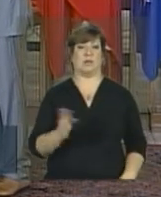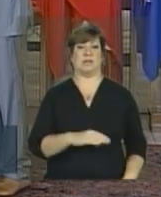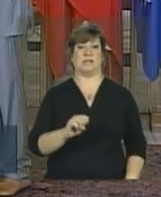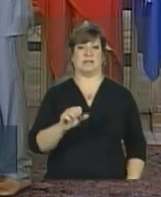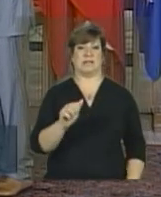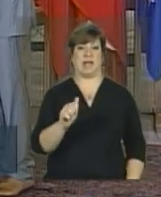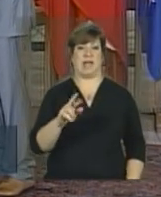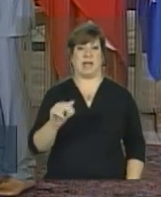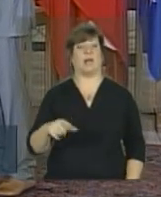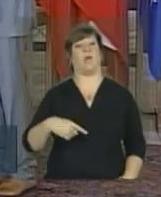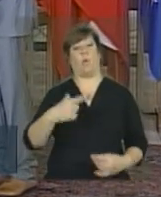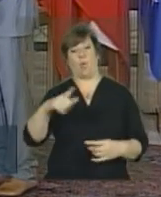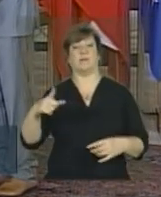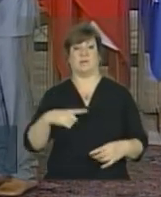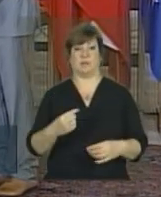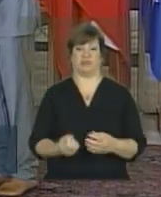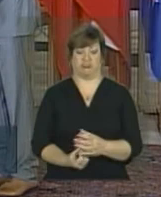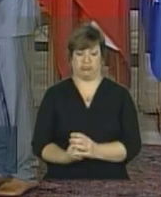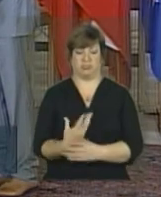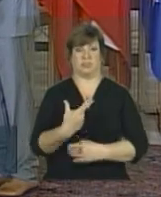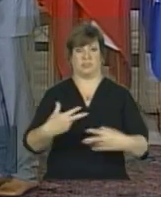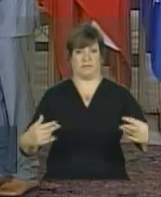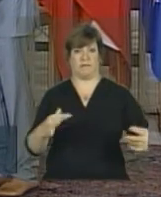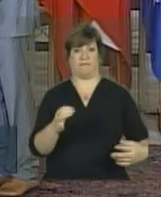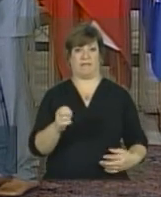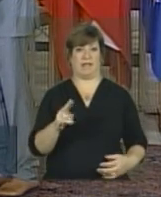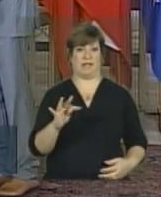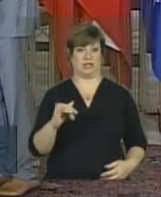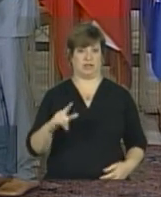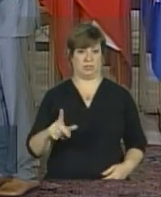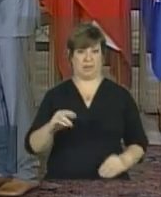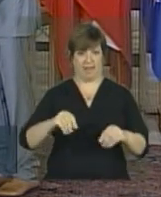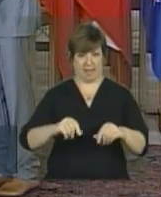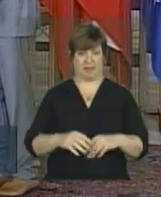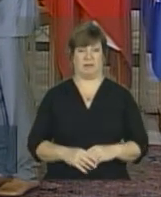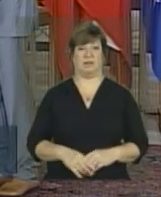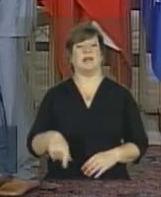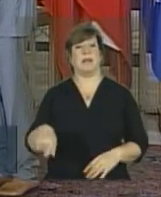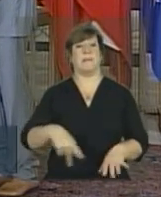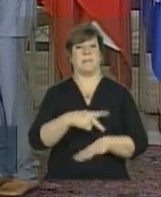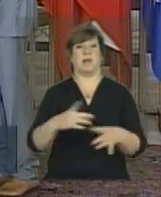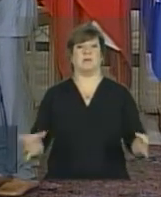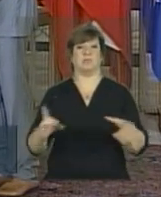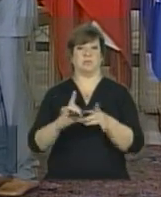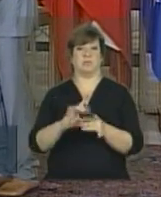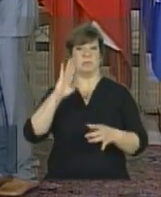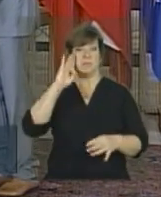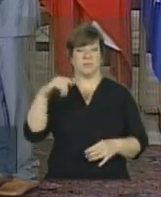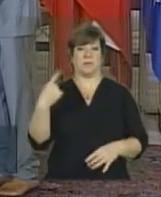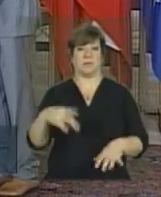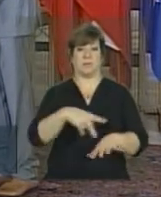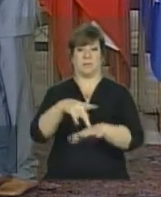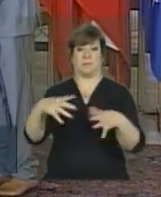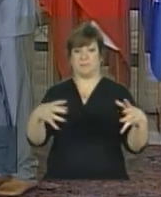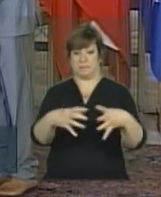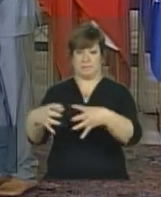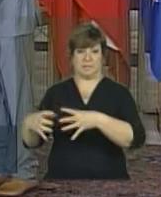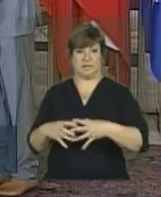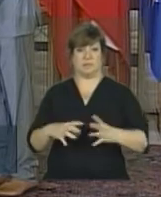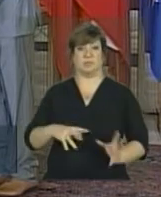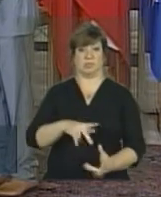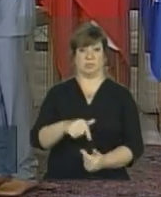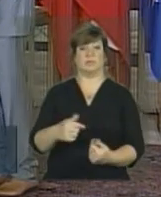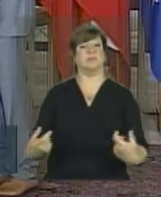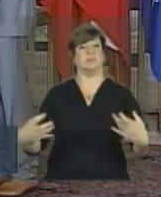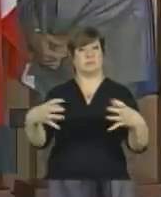são terras férteis. O país é integrado às principais comunidades internacionais. Faz parte,